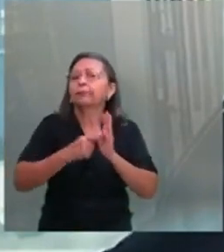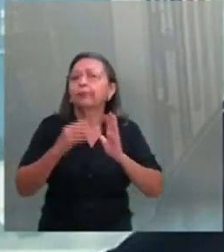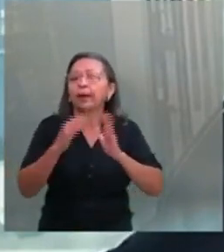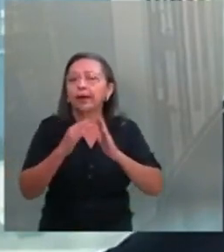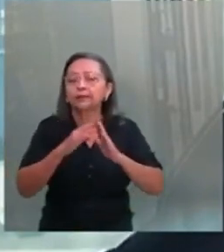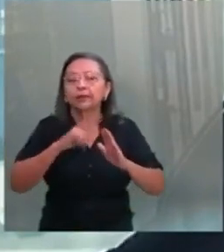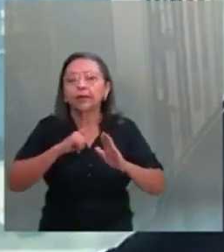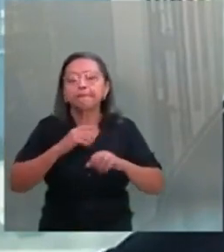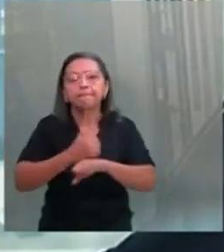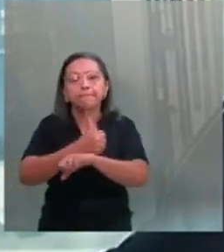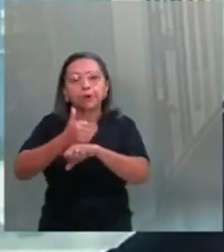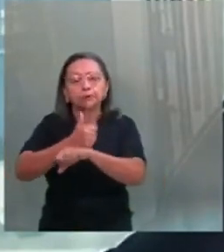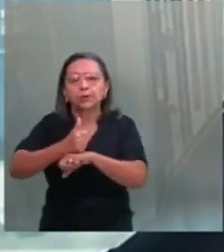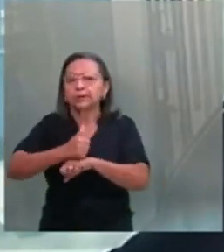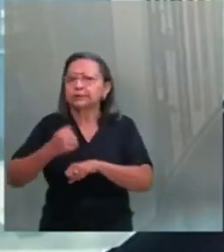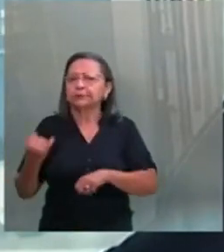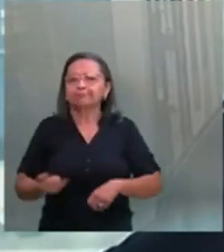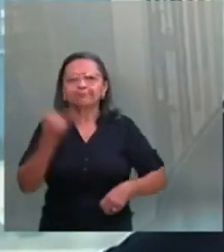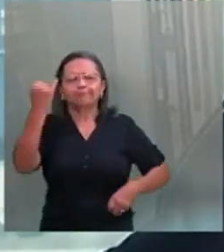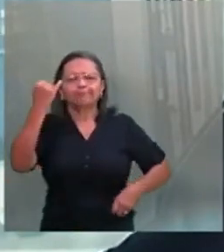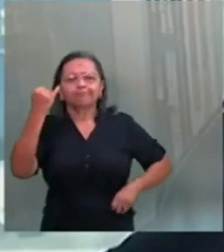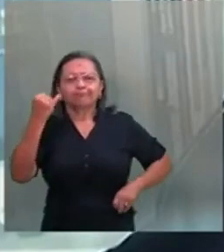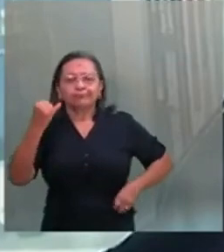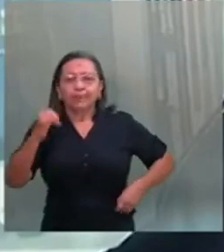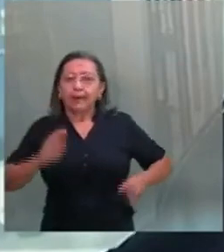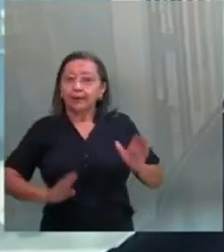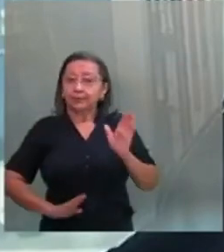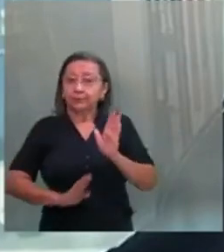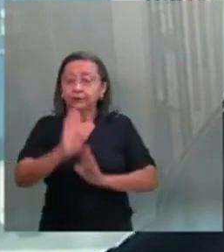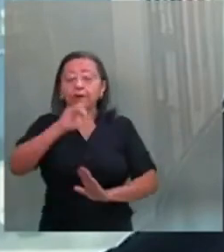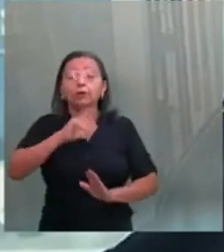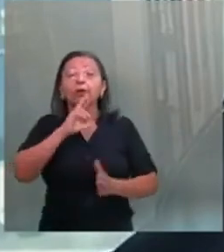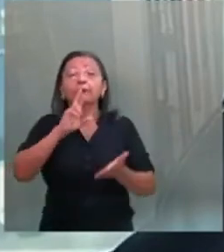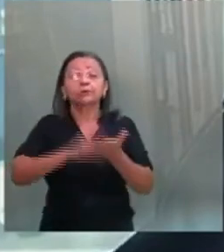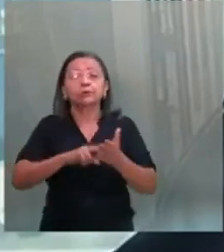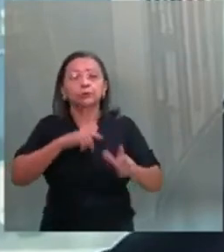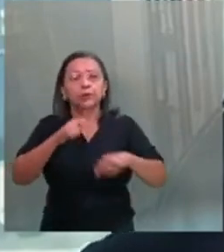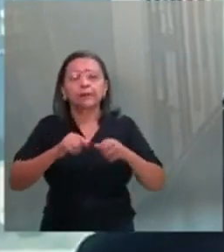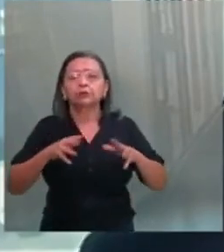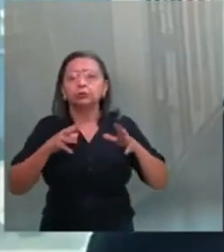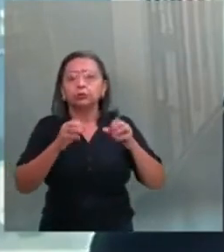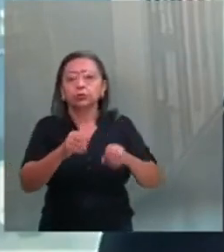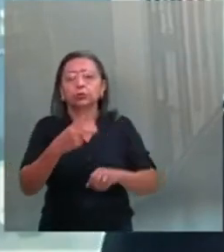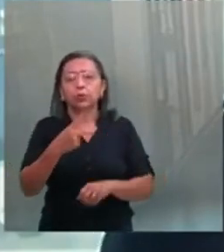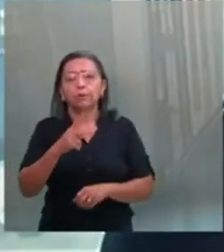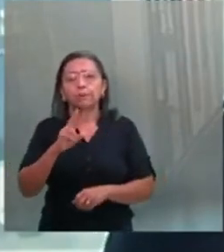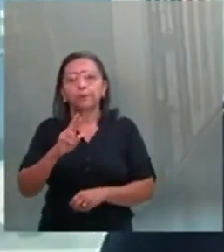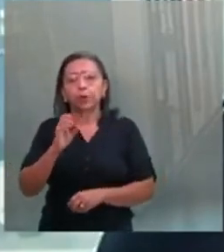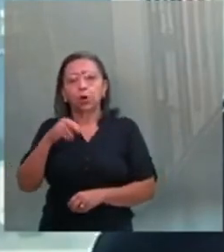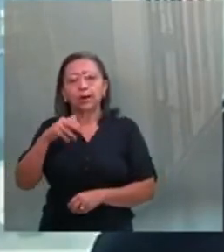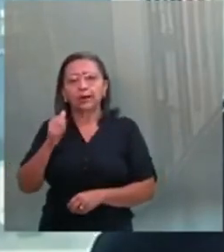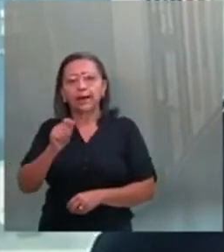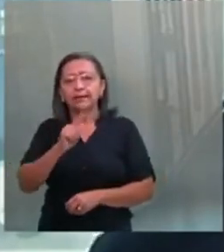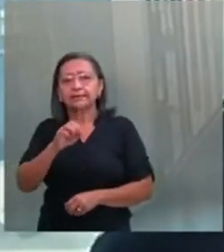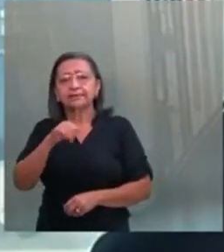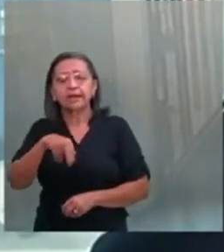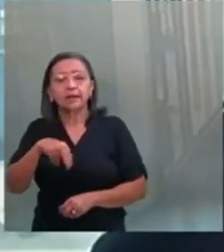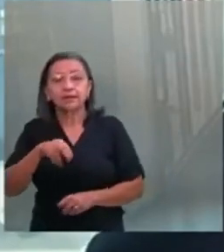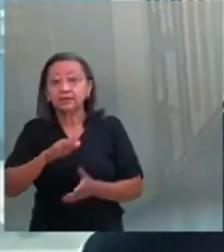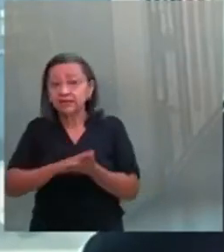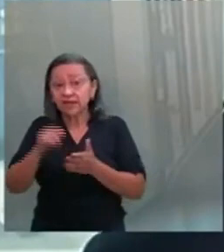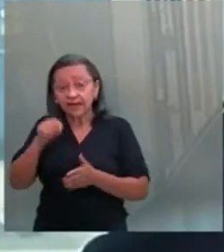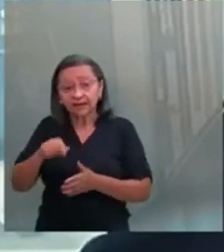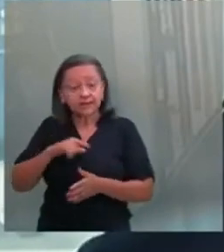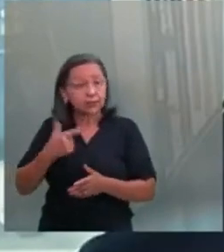profissionais do mais alto nível. Eu quero reconhecer o trabalho do Prodazen, Sem o Prodesem, nós não teríamos avançado